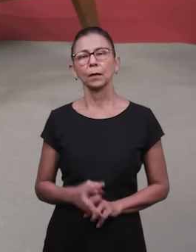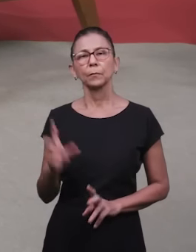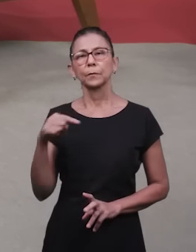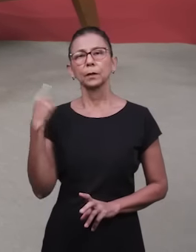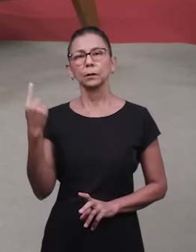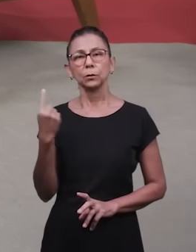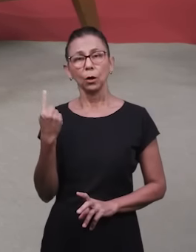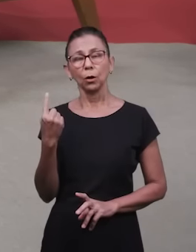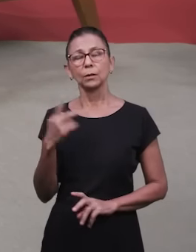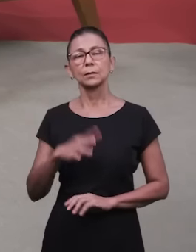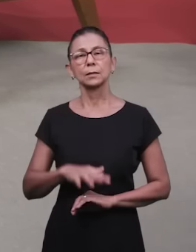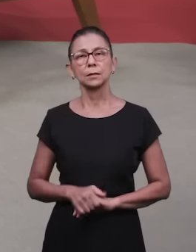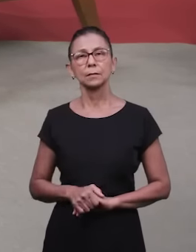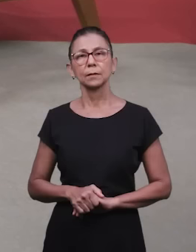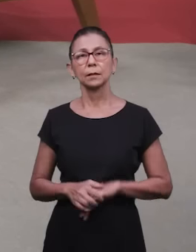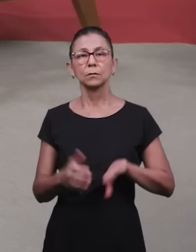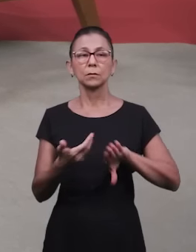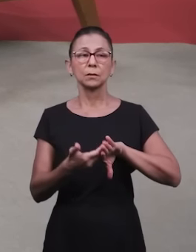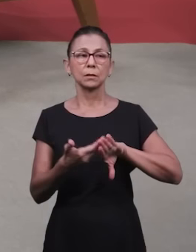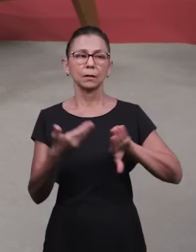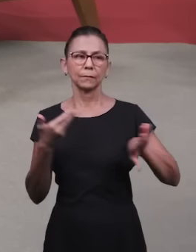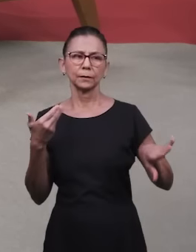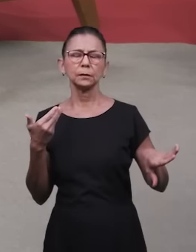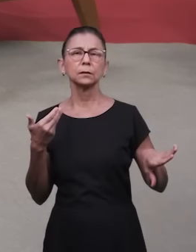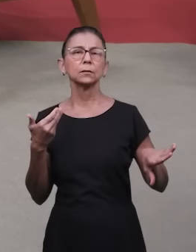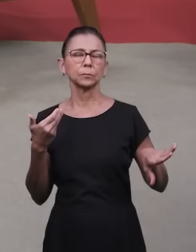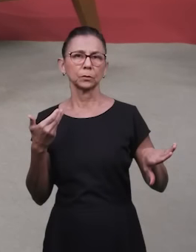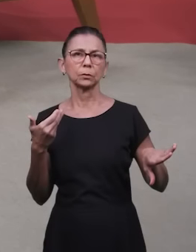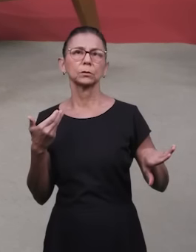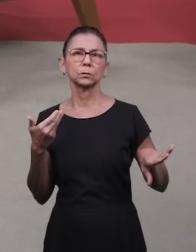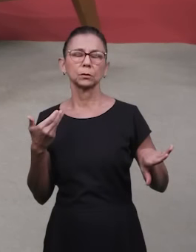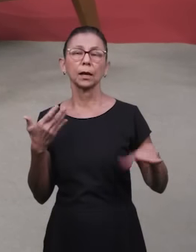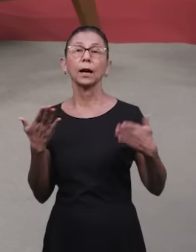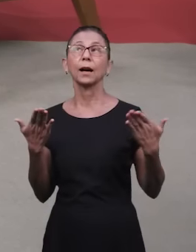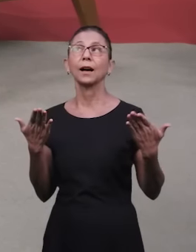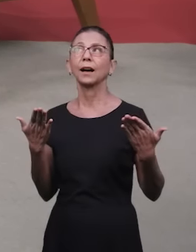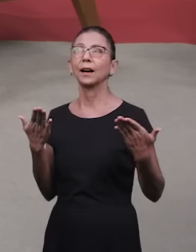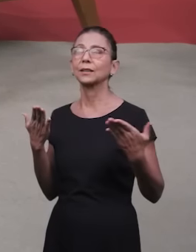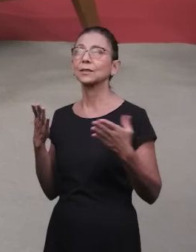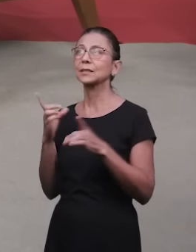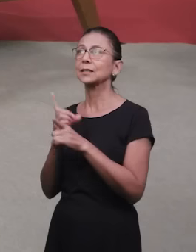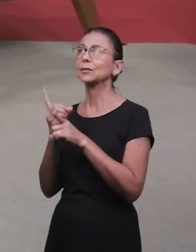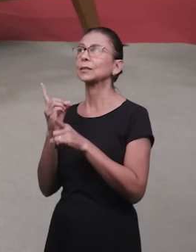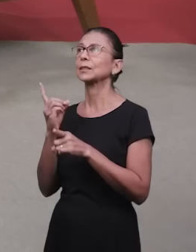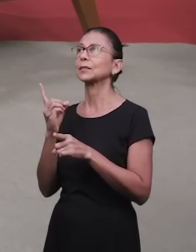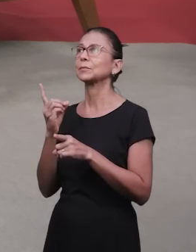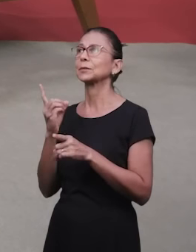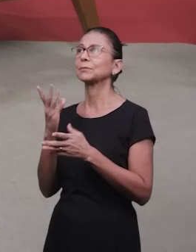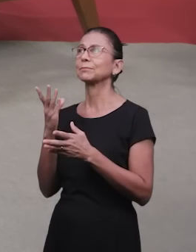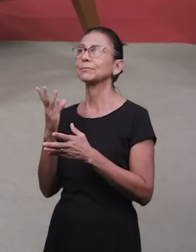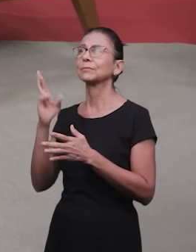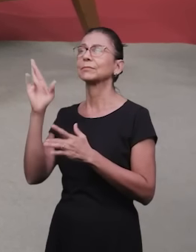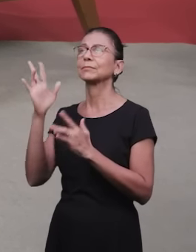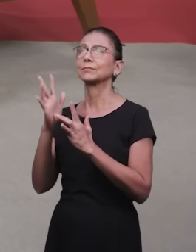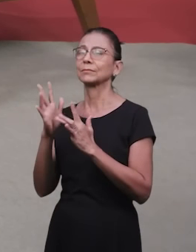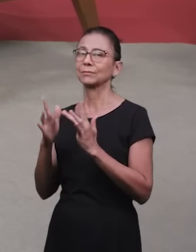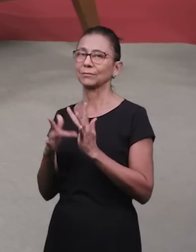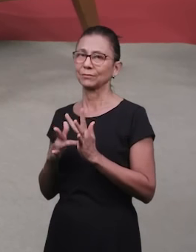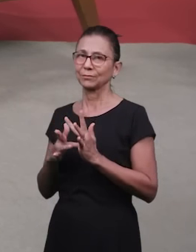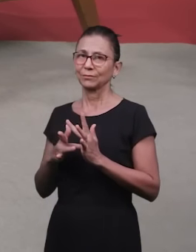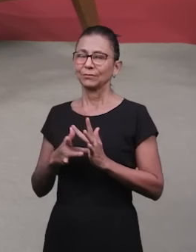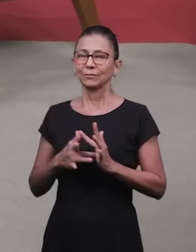Né? Logo encontrei. Foi, encontrei. Foi a experiência da obra. Foi a experiência da obra. Encontrei aquele a quem amo. Então, nós, a experiência